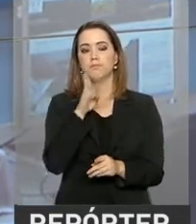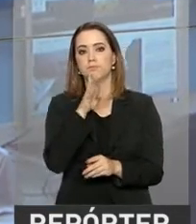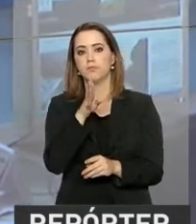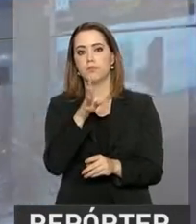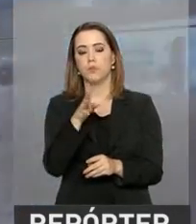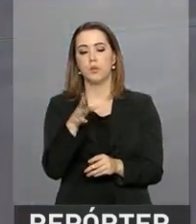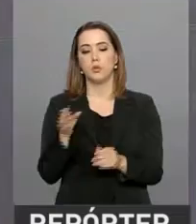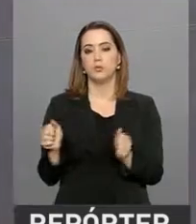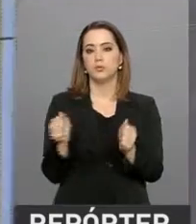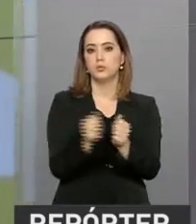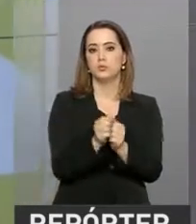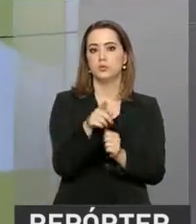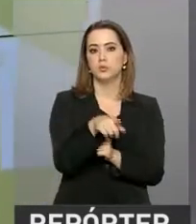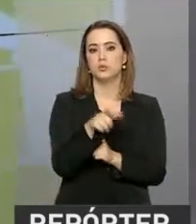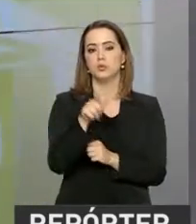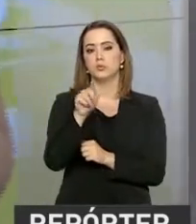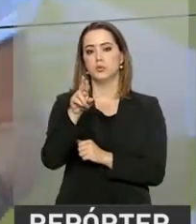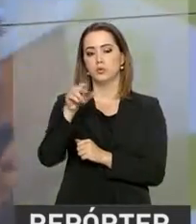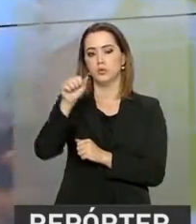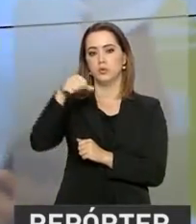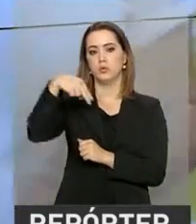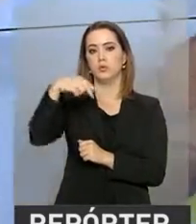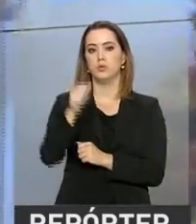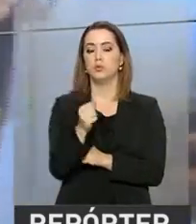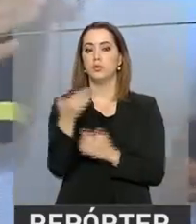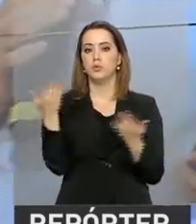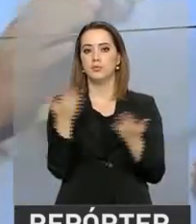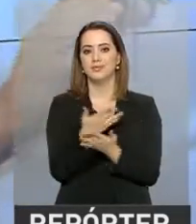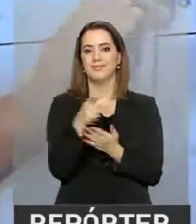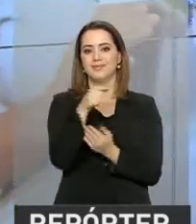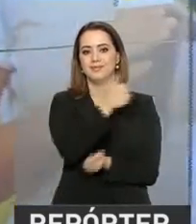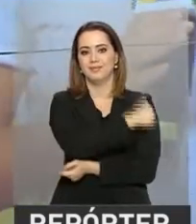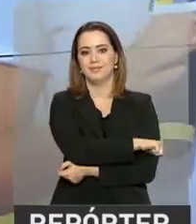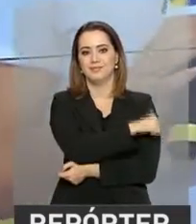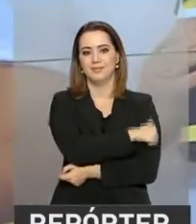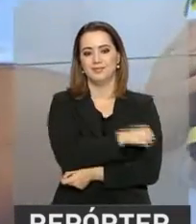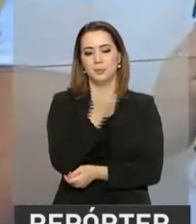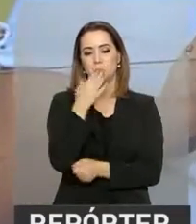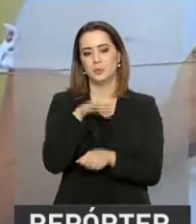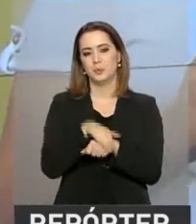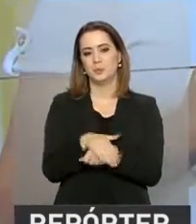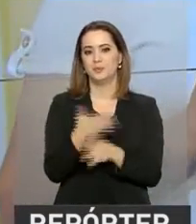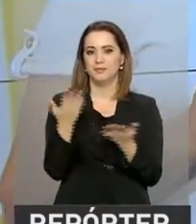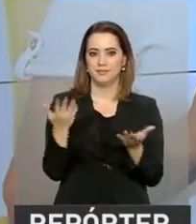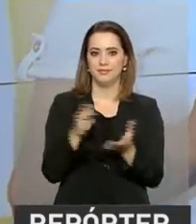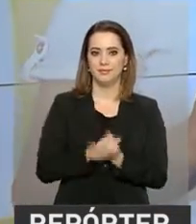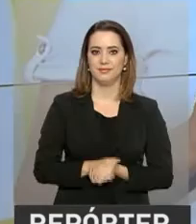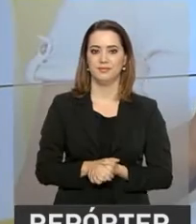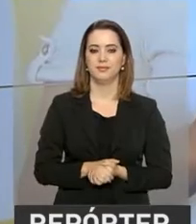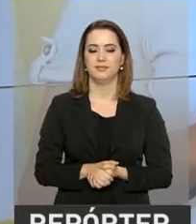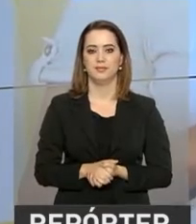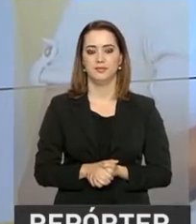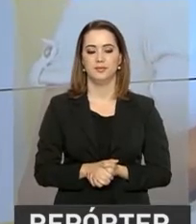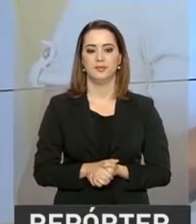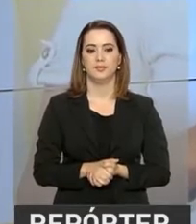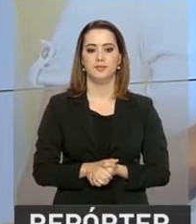foi a repórter Luana Karen. Vamos conversar com ela ao vivo, direto do Rio de Janeiro. Oi, Luana, boa noite.